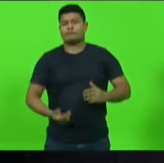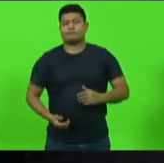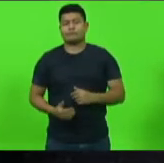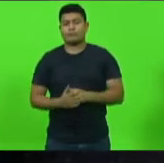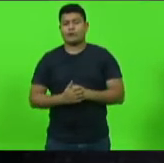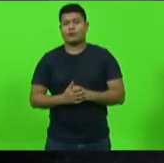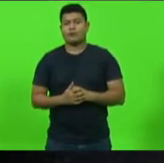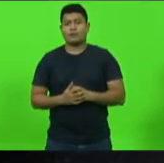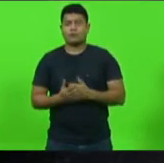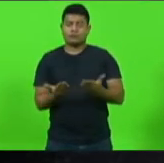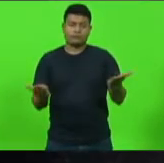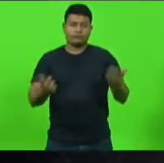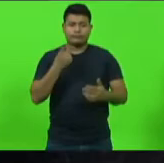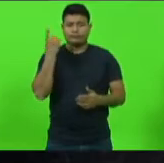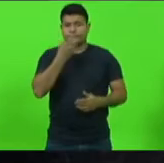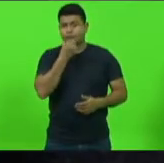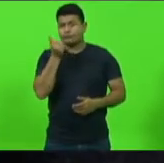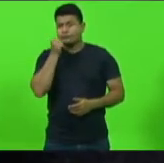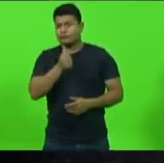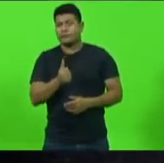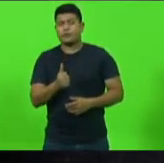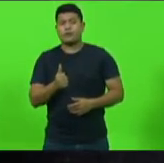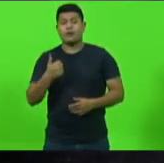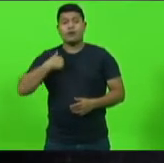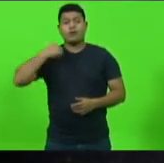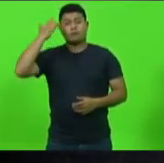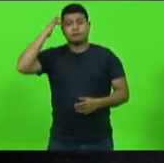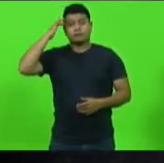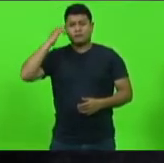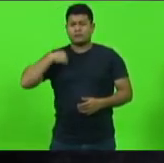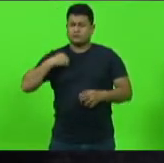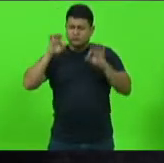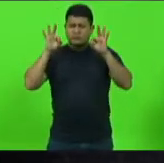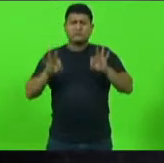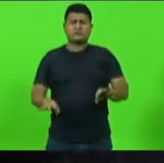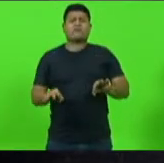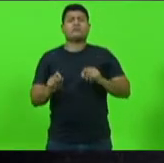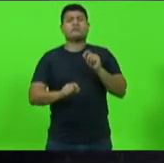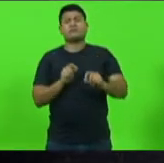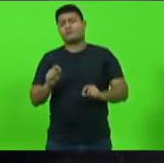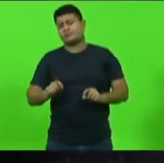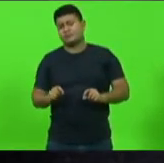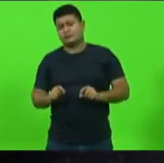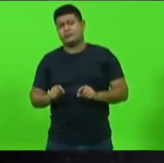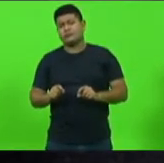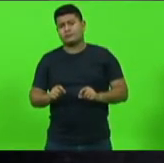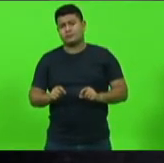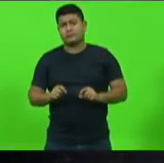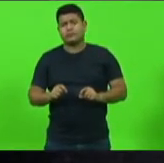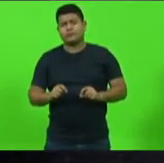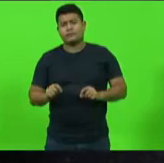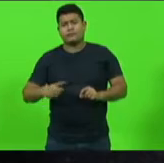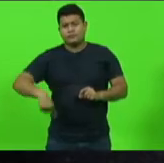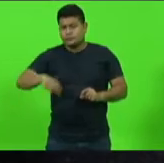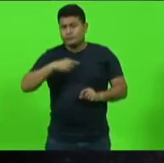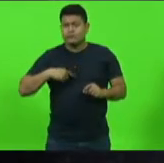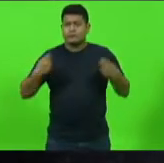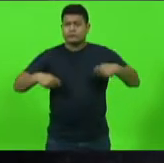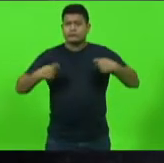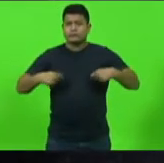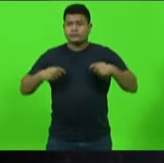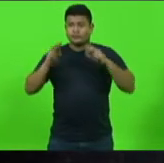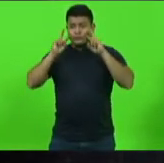Então, colegas deputados, eu acho não, tenho certeza, que nós devamos olhar com muito